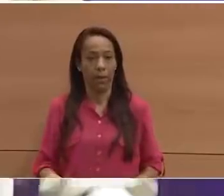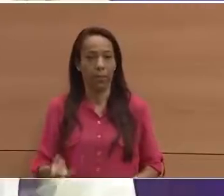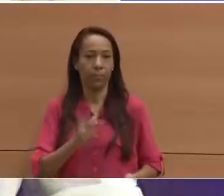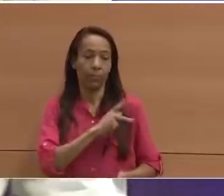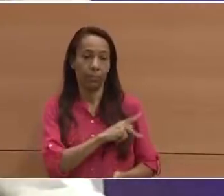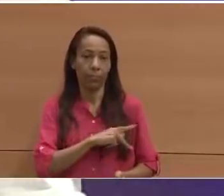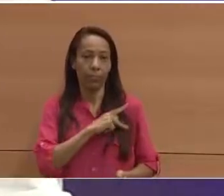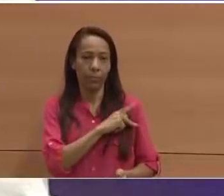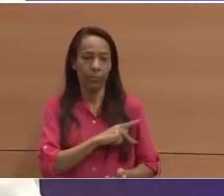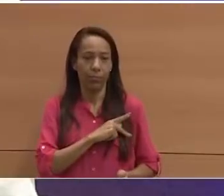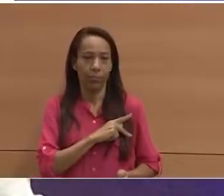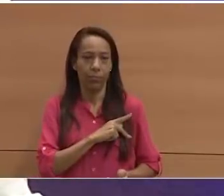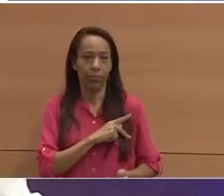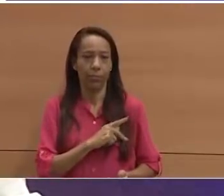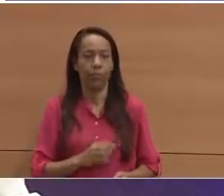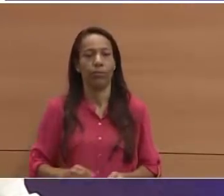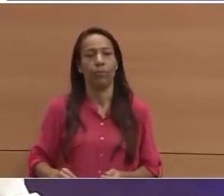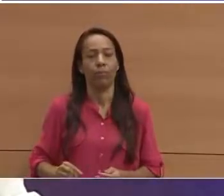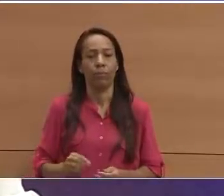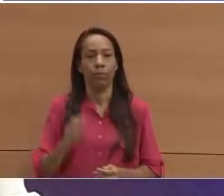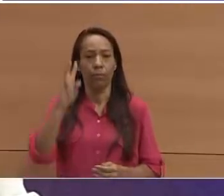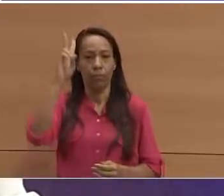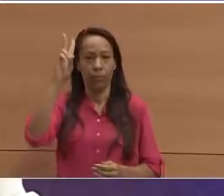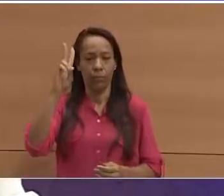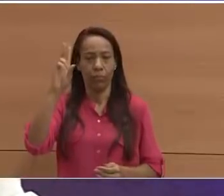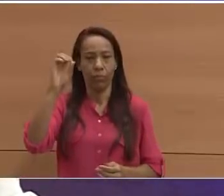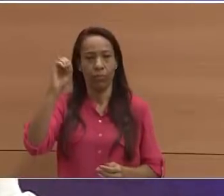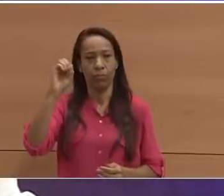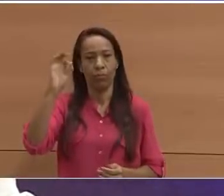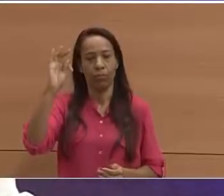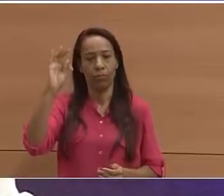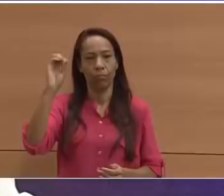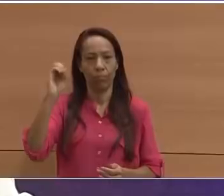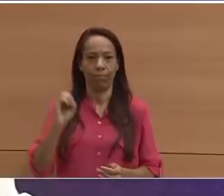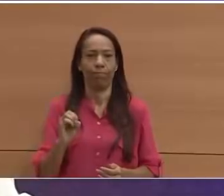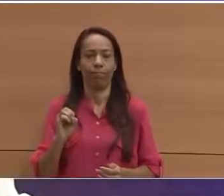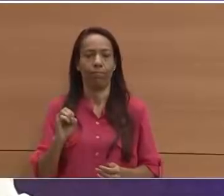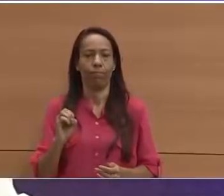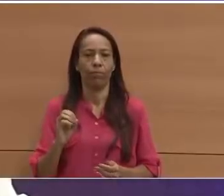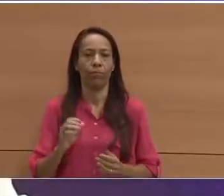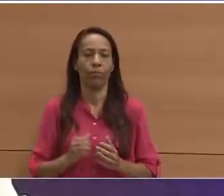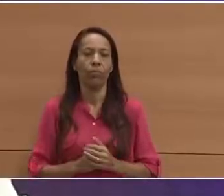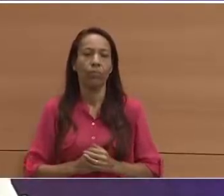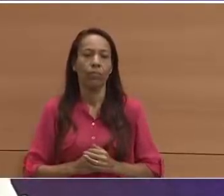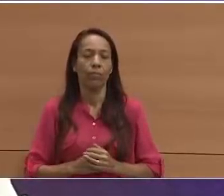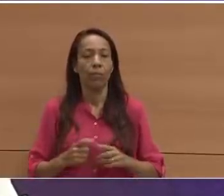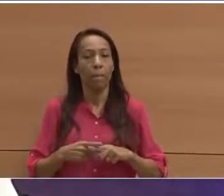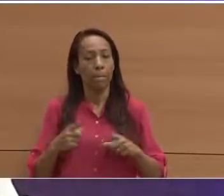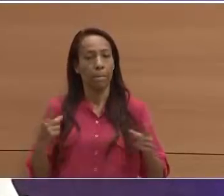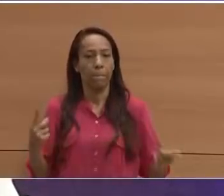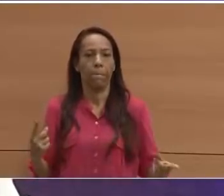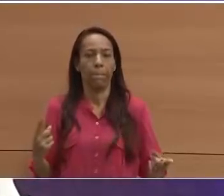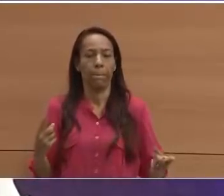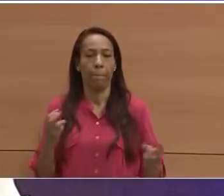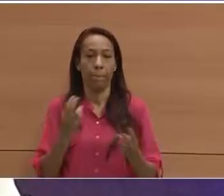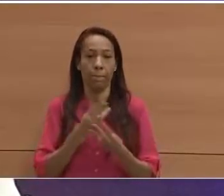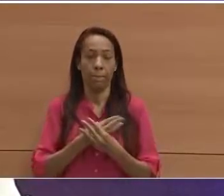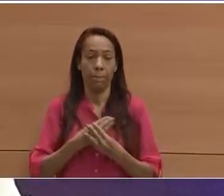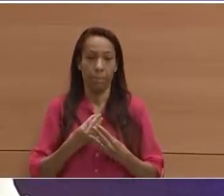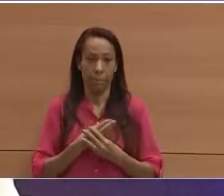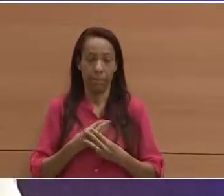com aqueles que estavam fazendo o voto de Nazireu, e Deus não permitiu que terminasse. E vieram os judeus da